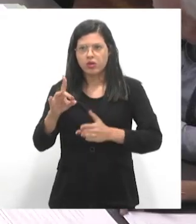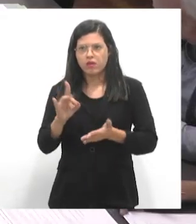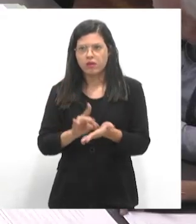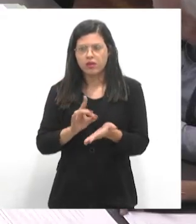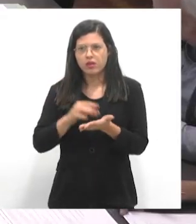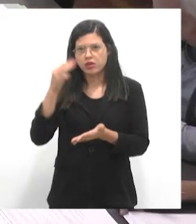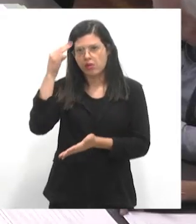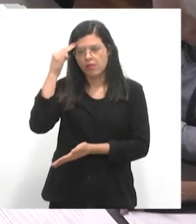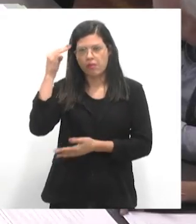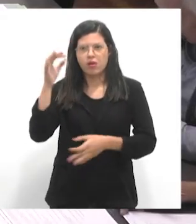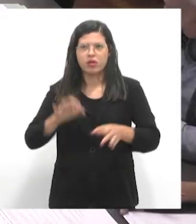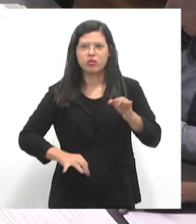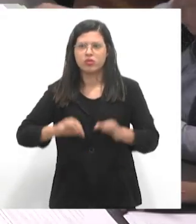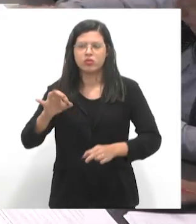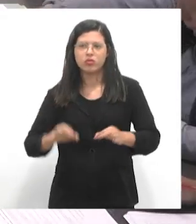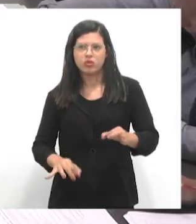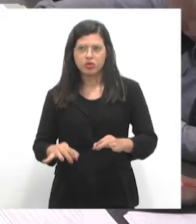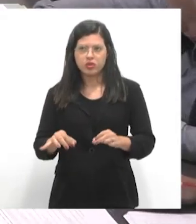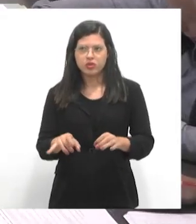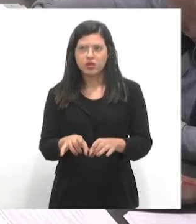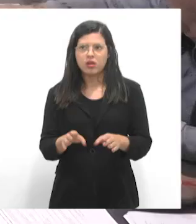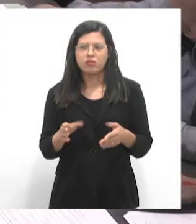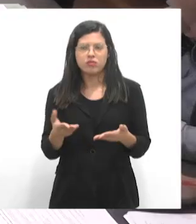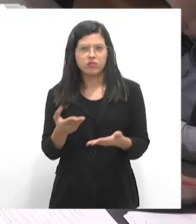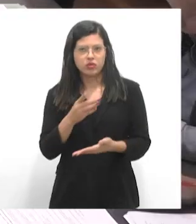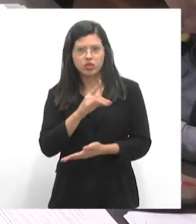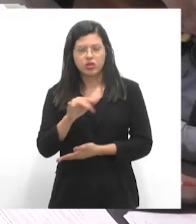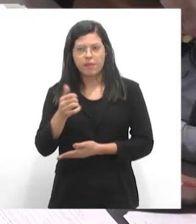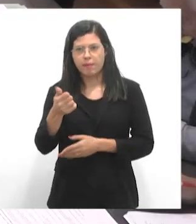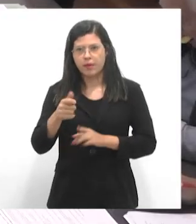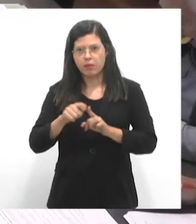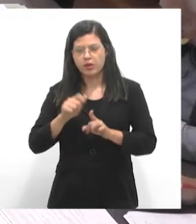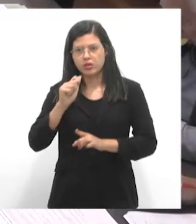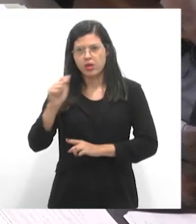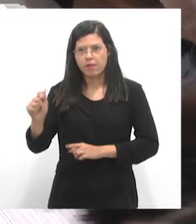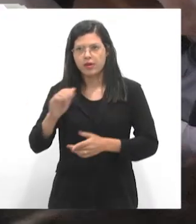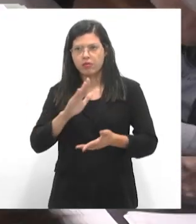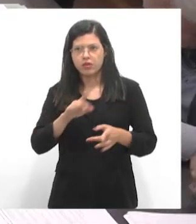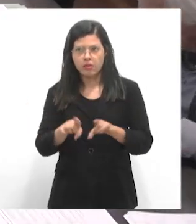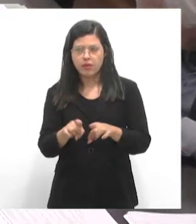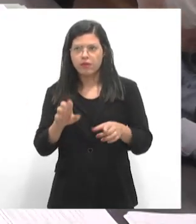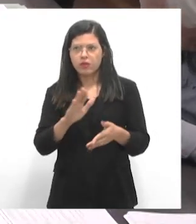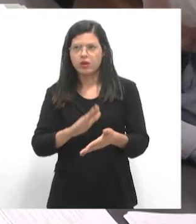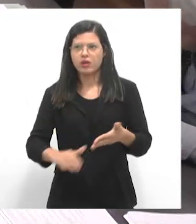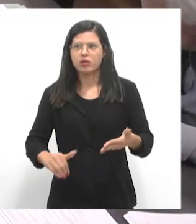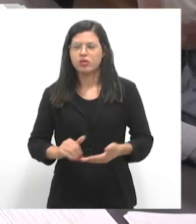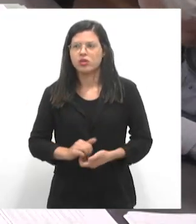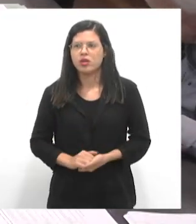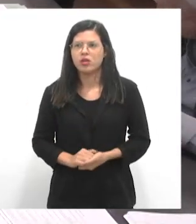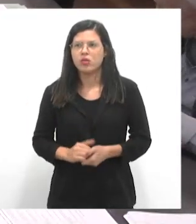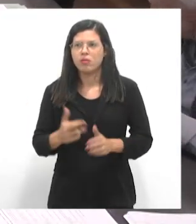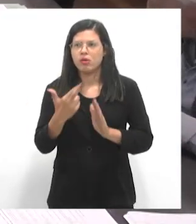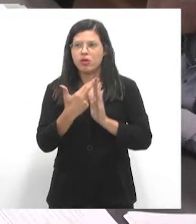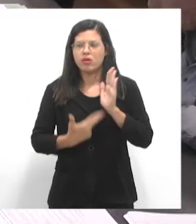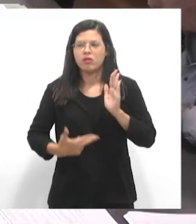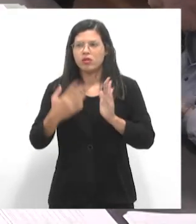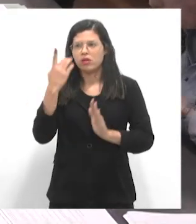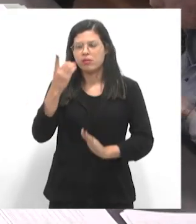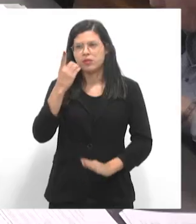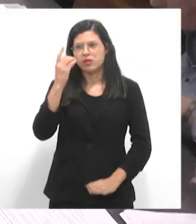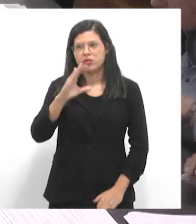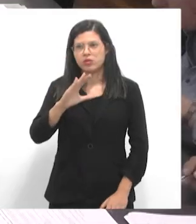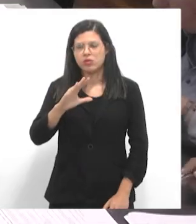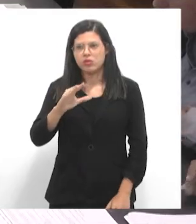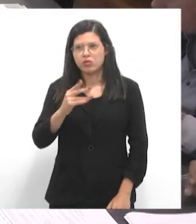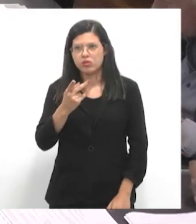e Reparação a ser celebrado anualmente no dia 1º de abril no Estado do Rio de Janeiro. Também foi retirado, só que dessa vez pelo relator, deputado Chico Machado.